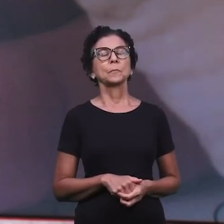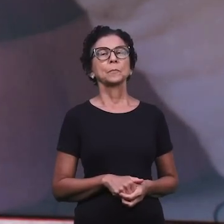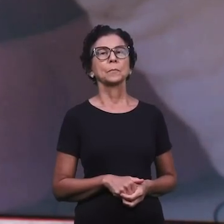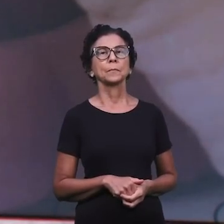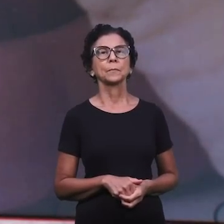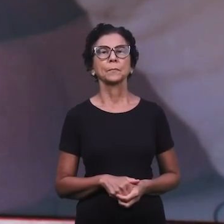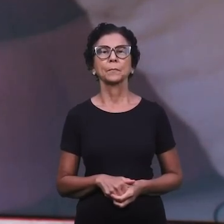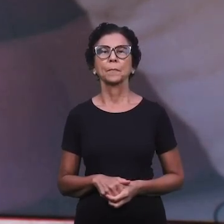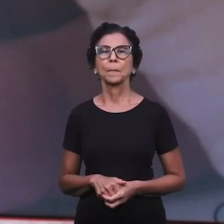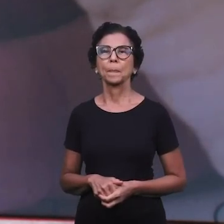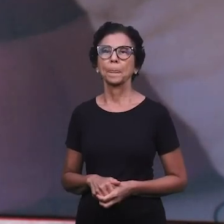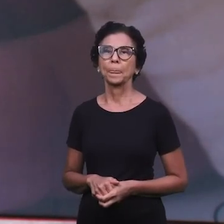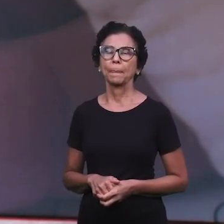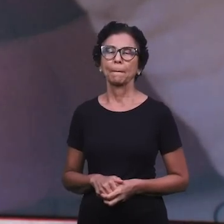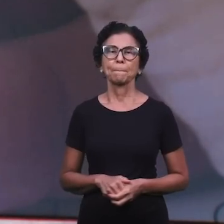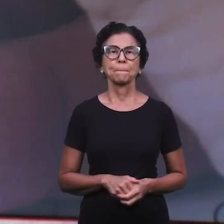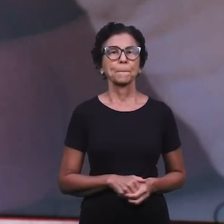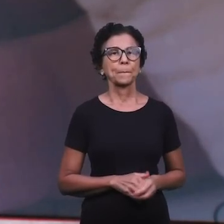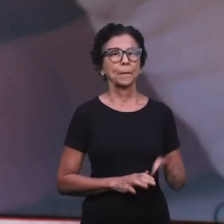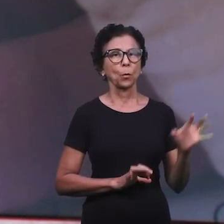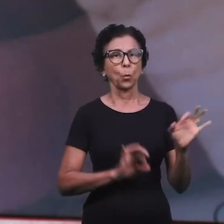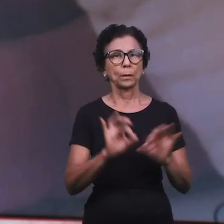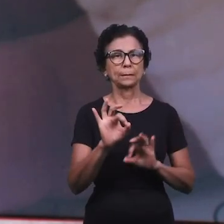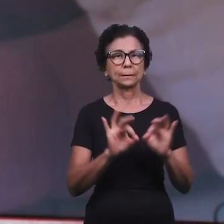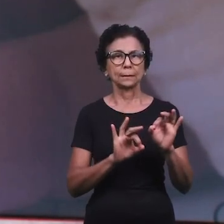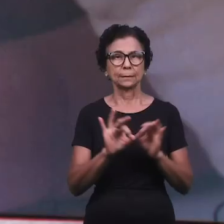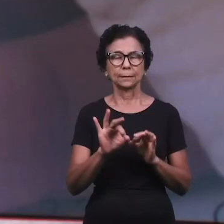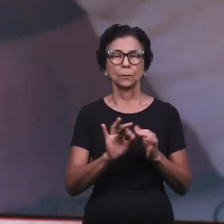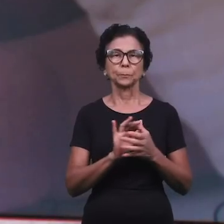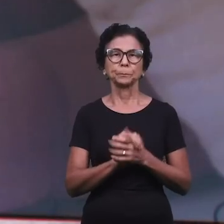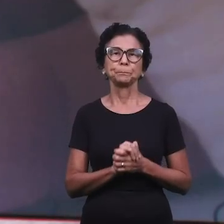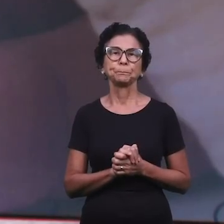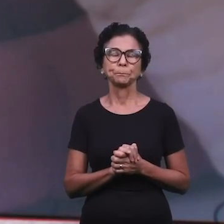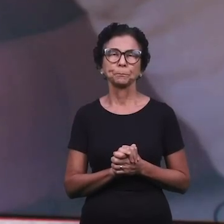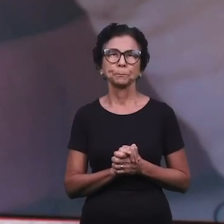ponto, disciplina e consistência nos estudos.